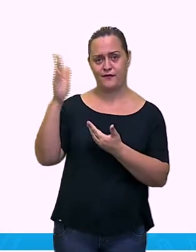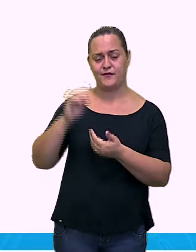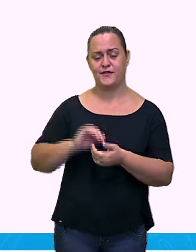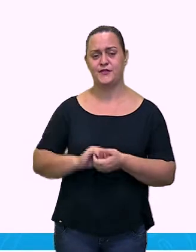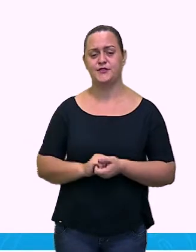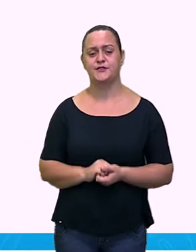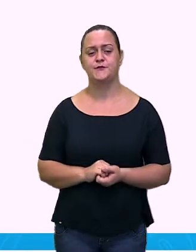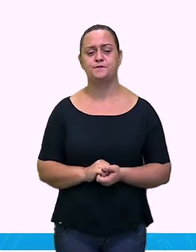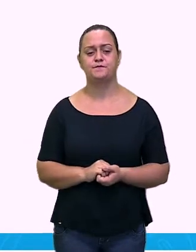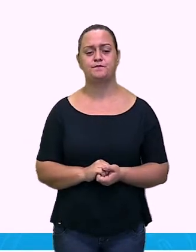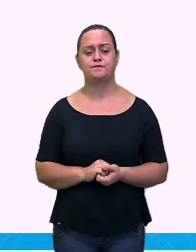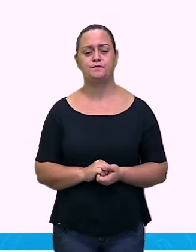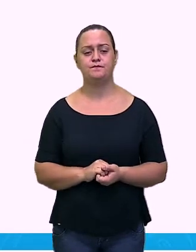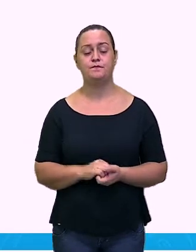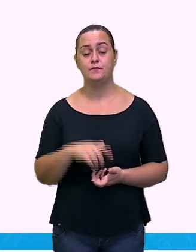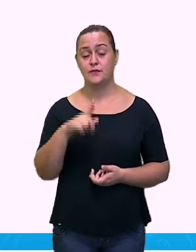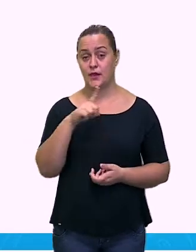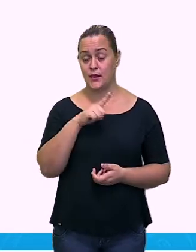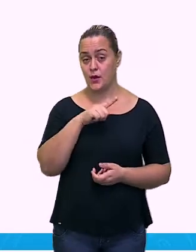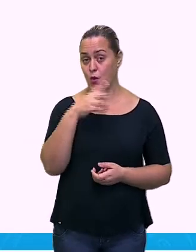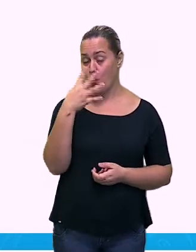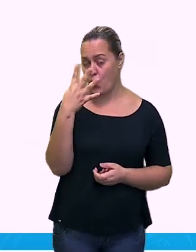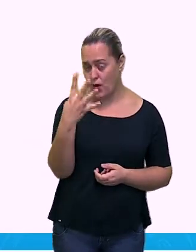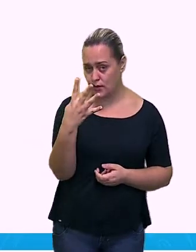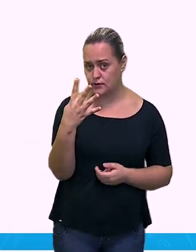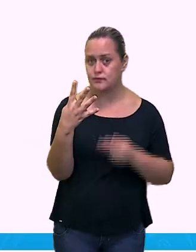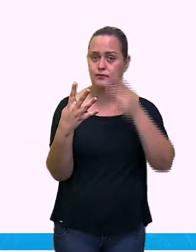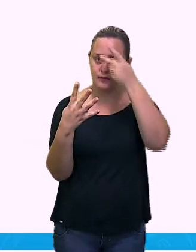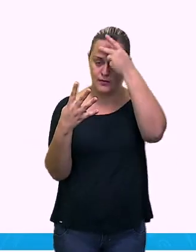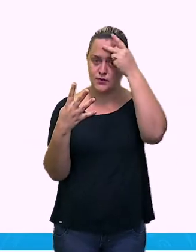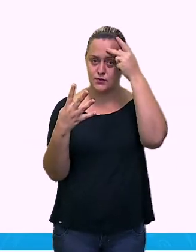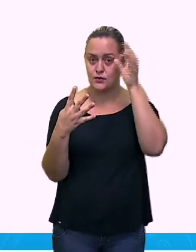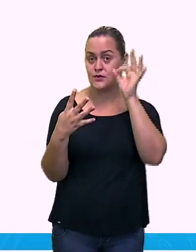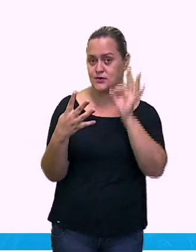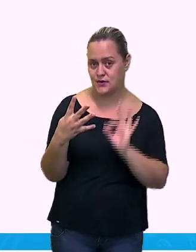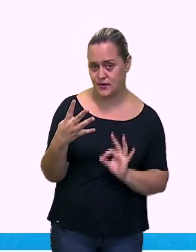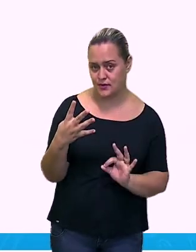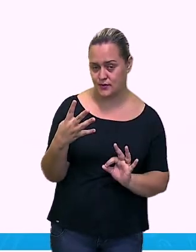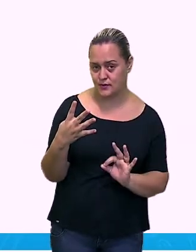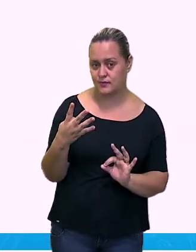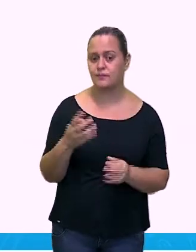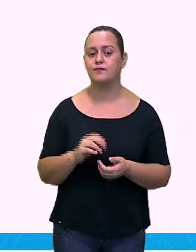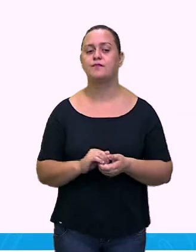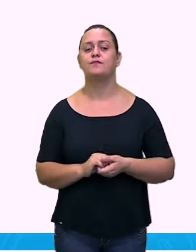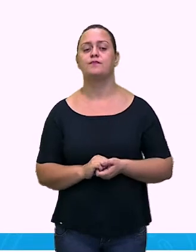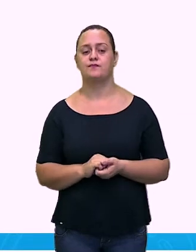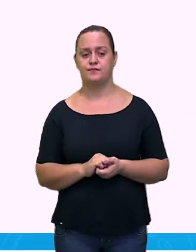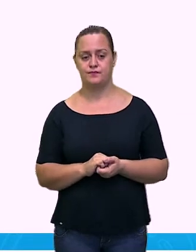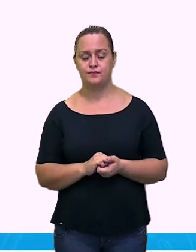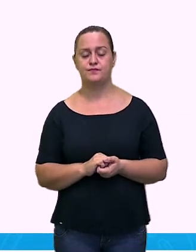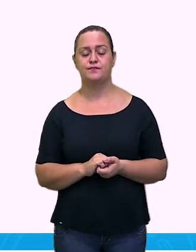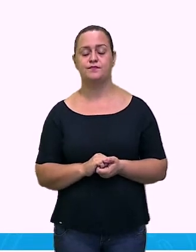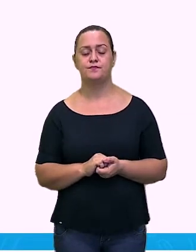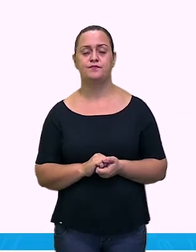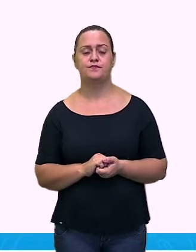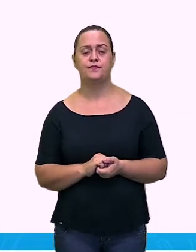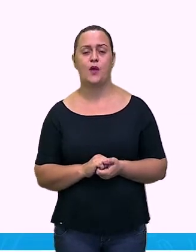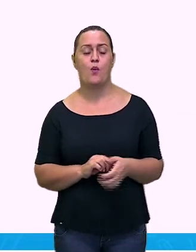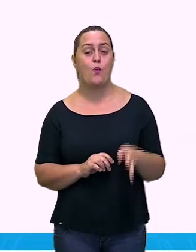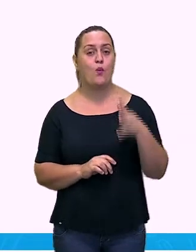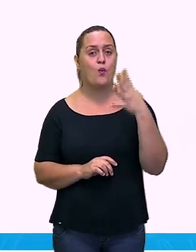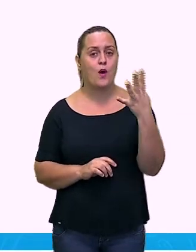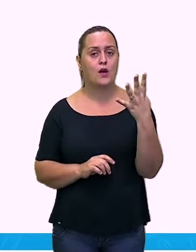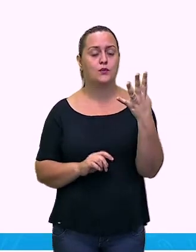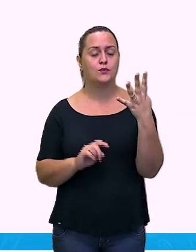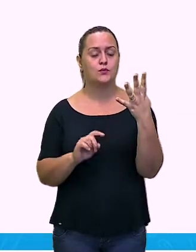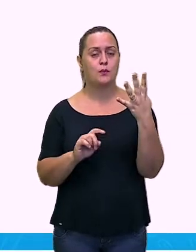aqui e aqui então tem quatro aqui e quatro bolinhas aqui qual dobro da